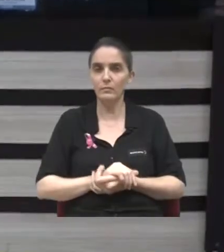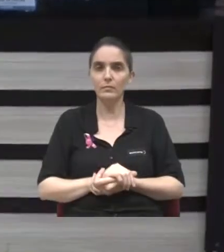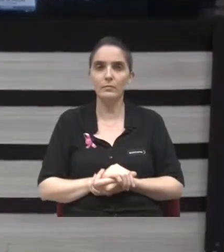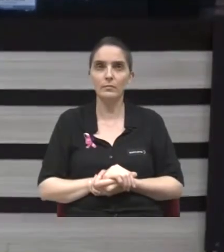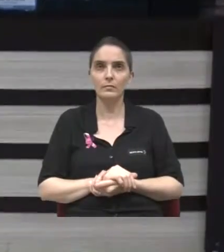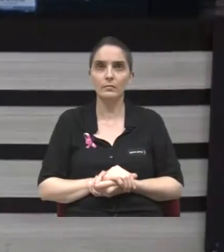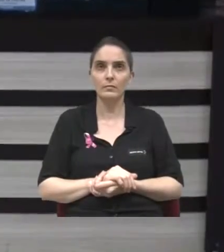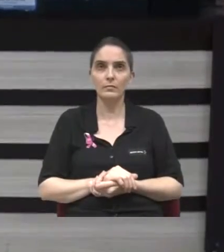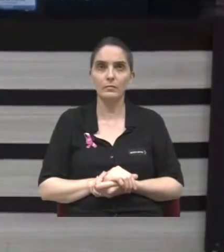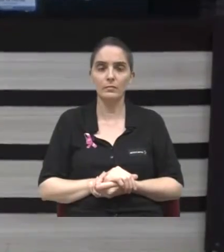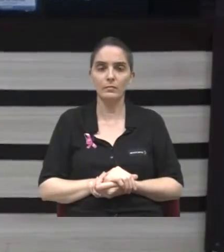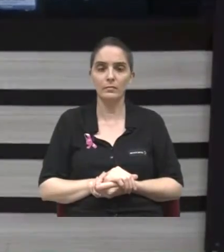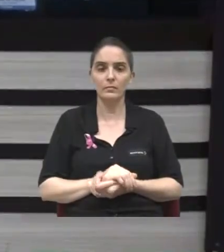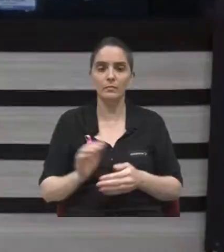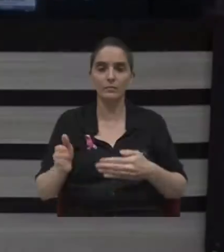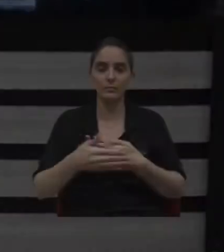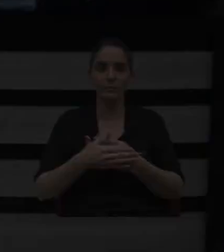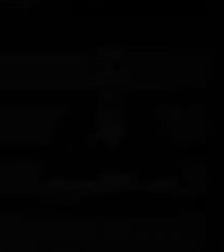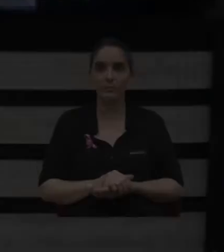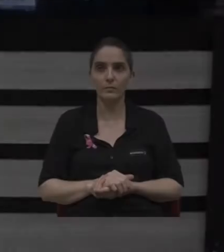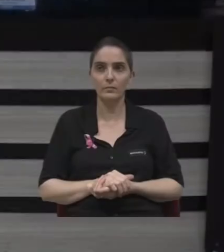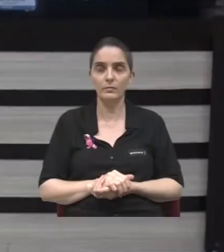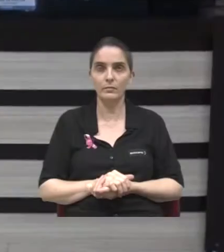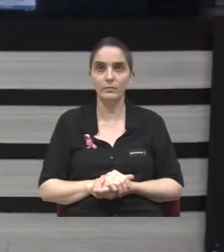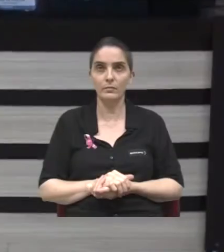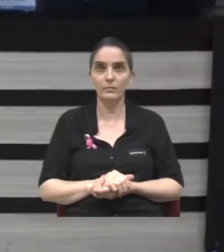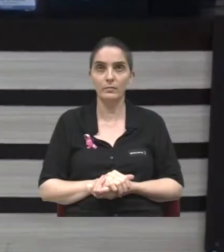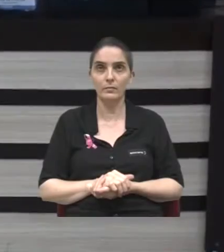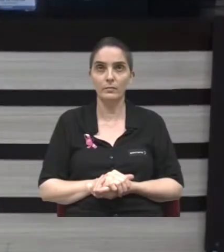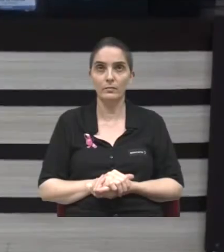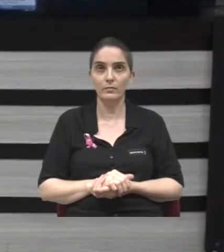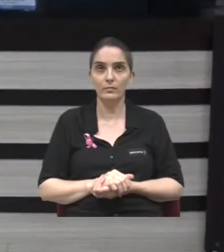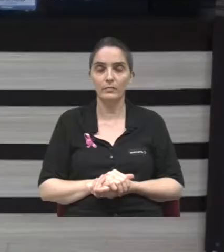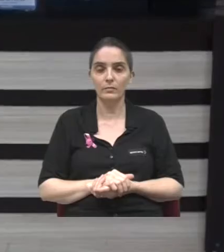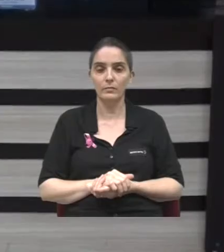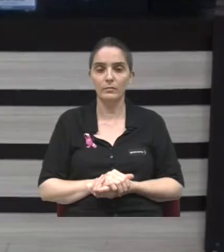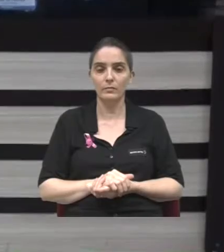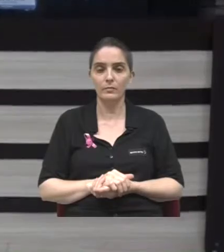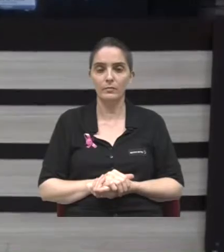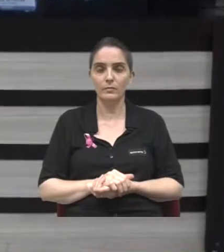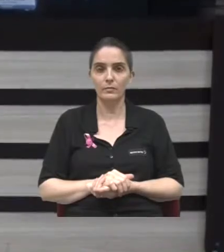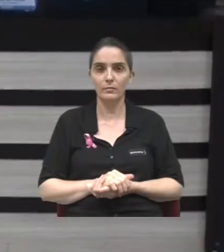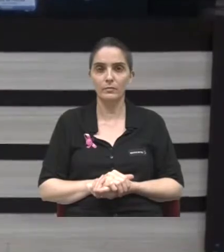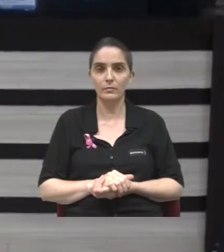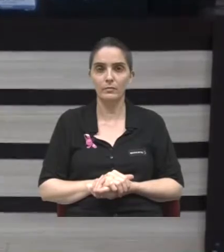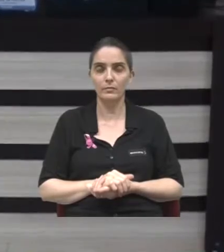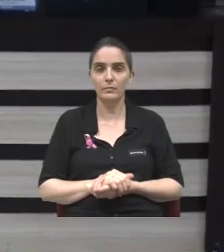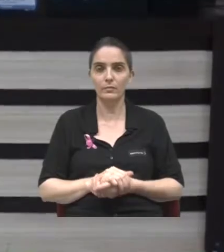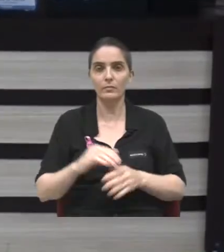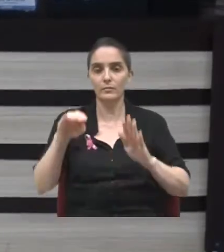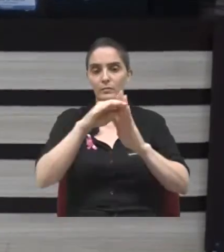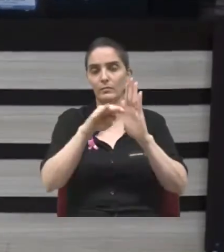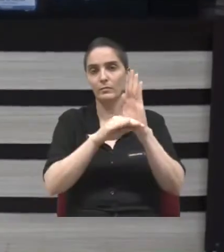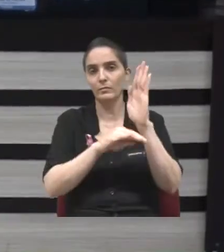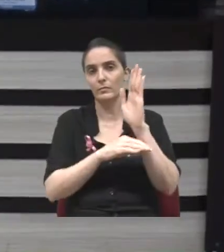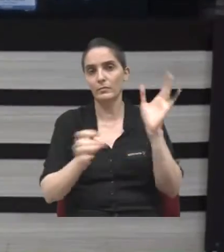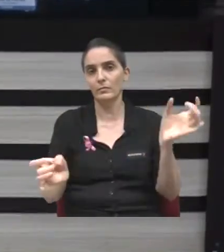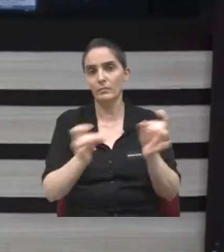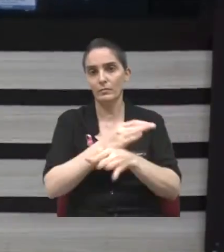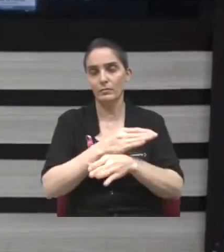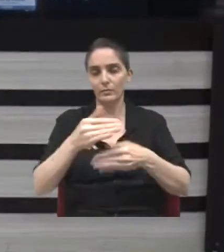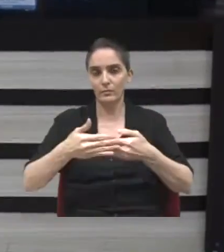Suspenda a sessão por 30 segundos. Eu prorrogo a sessão até o término dos itens da